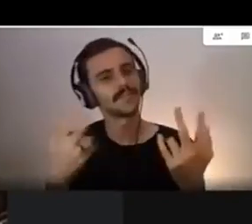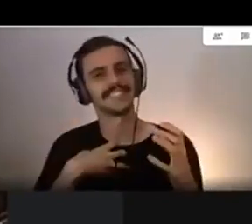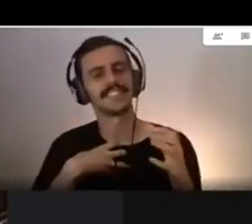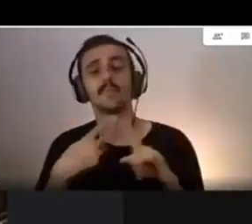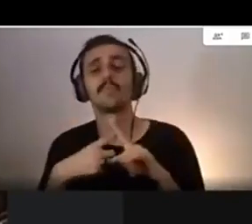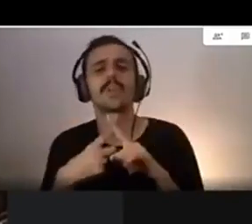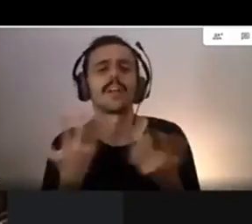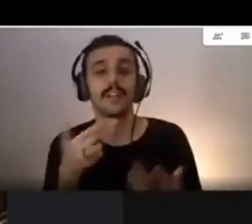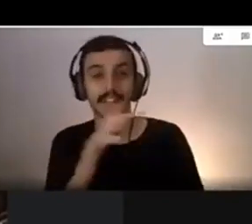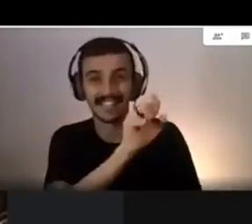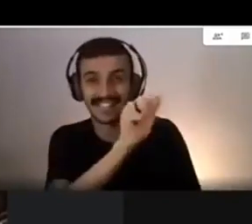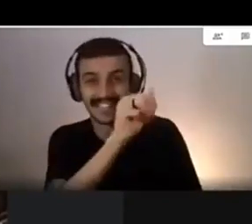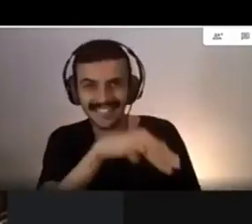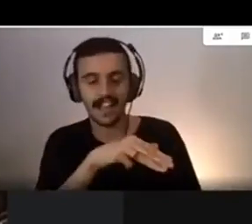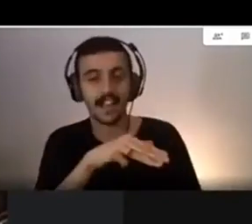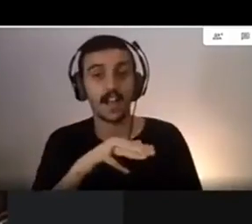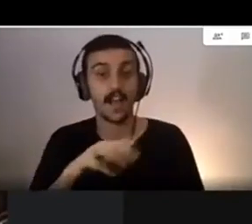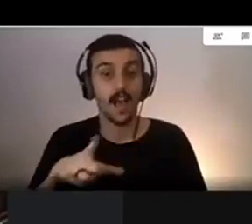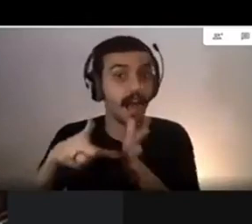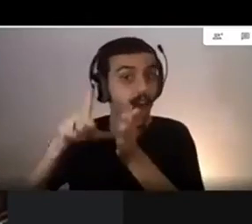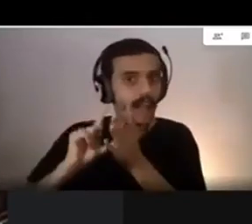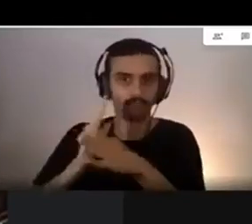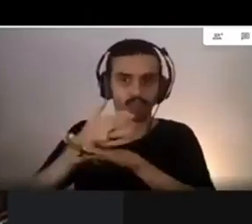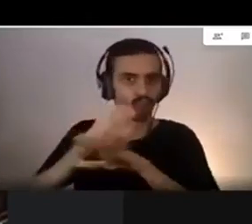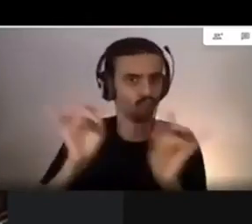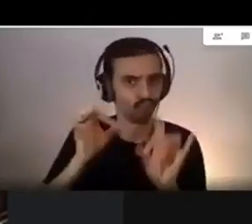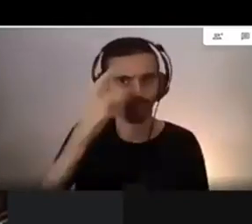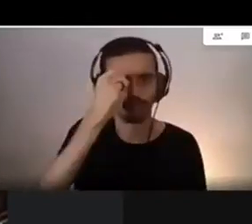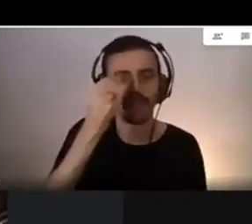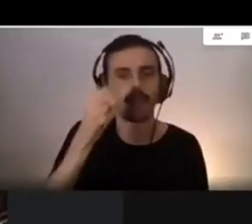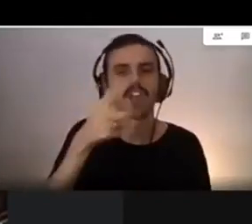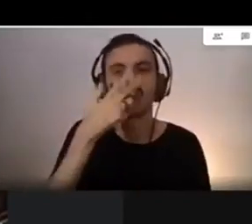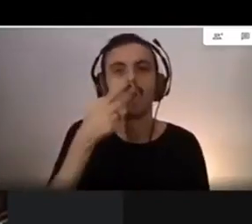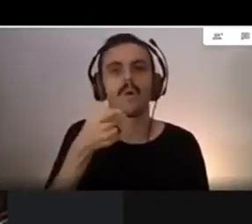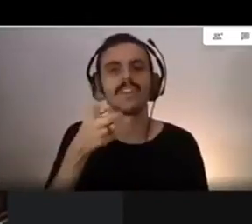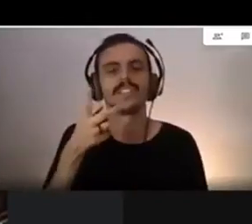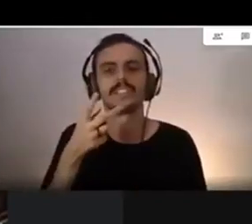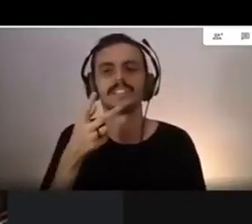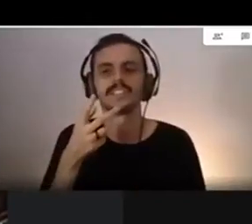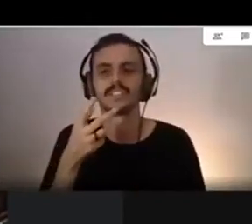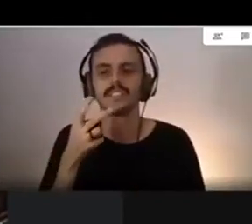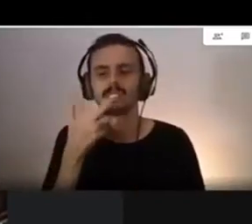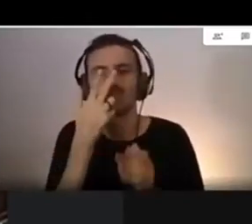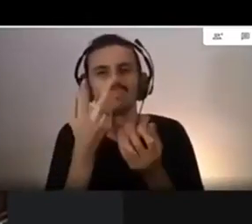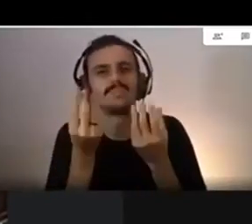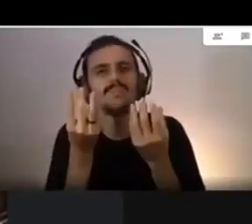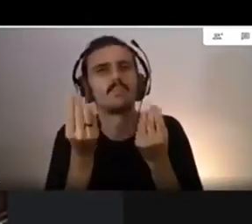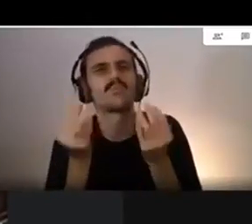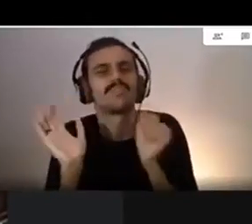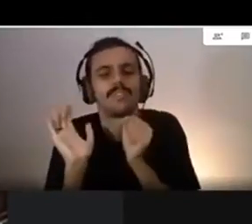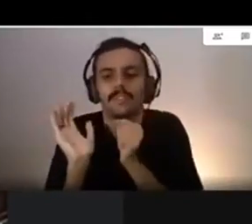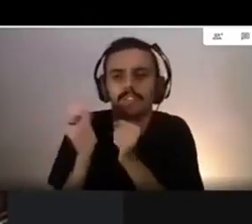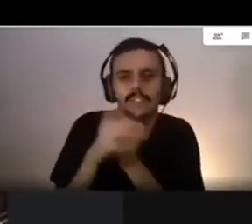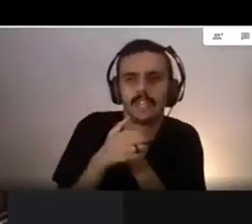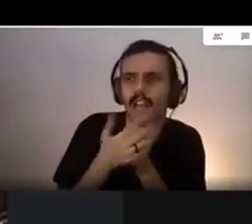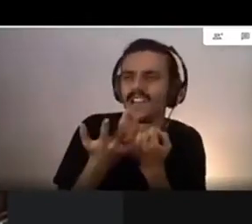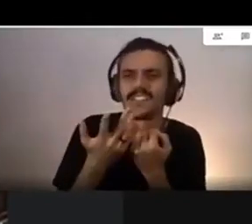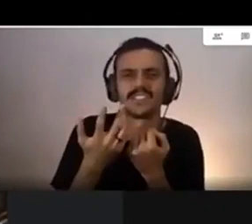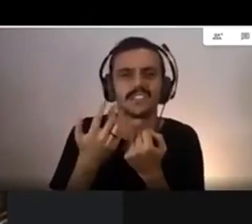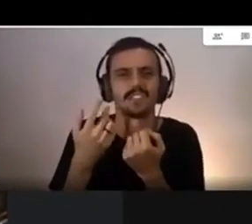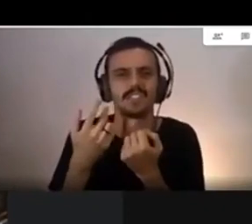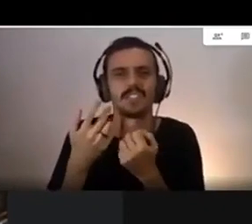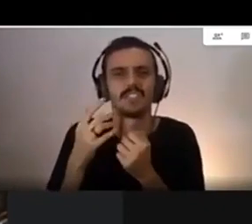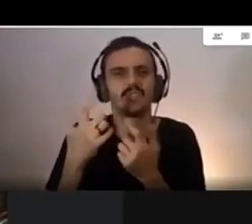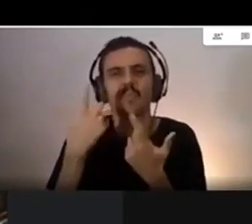machucada, assim, e até trazer isso mais pra frente, mas me relembrou uma cena em que ele, enfim, queria ir